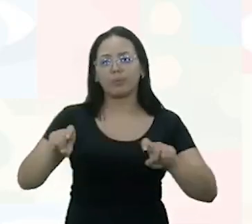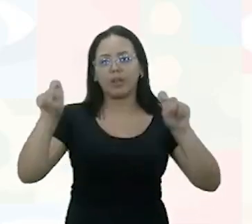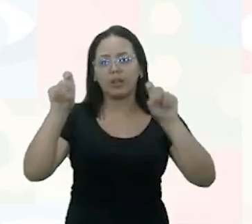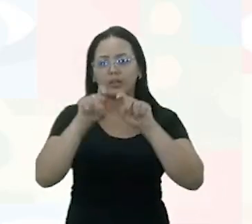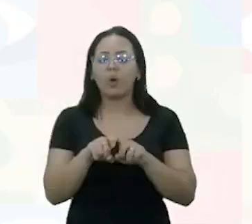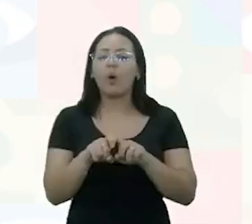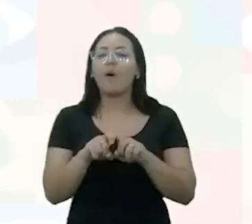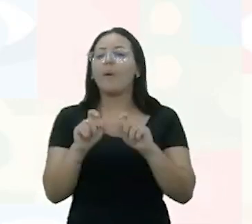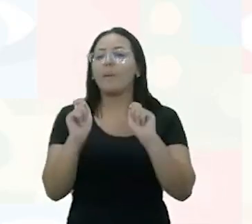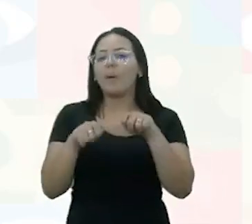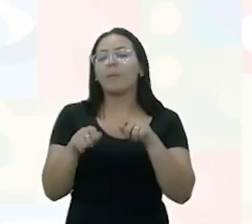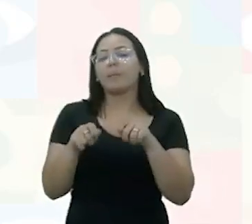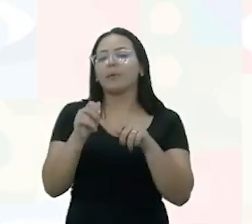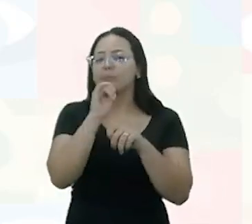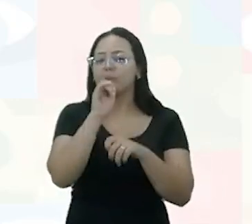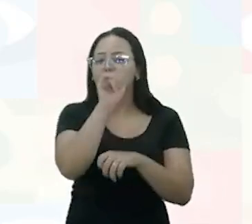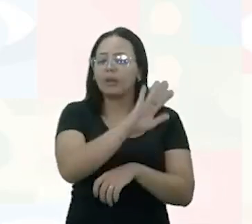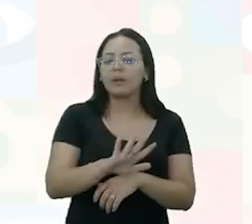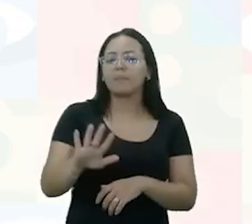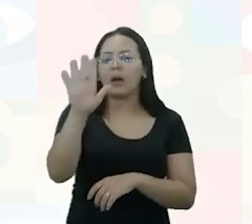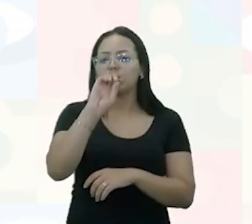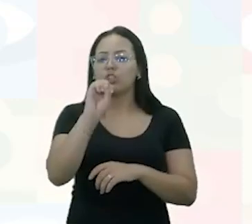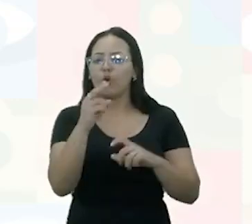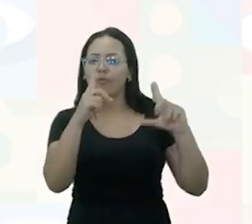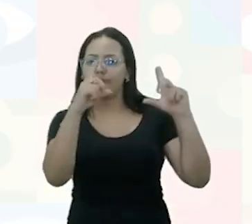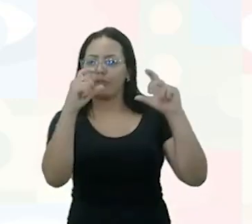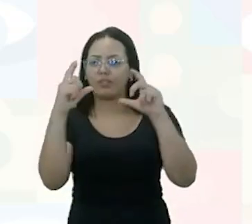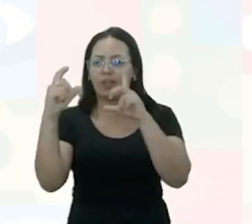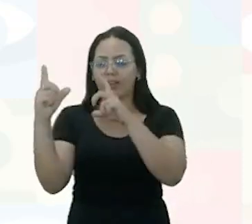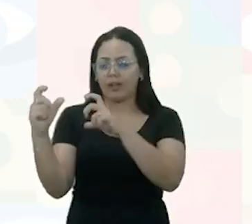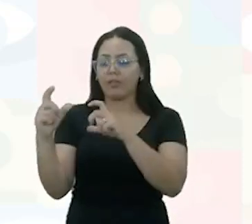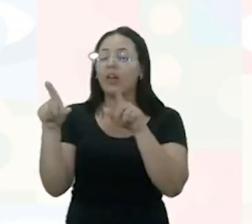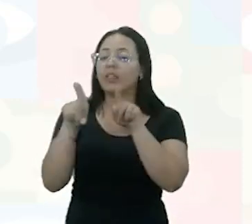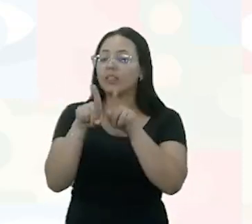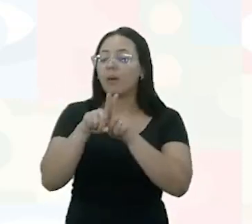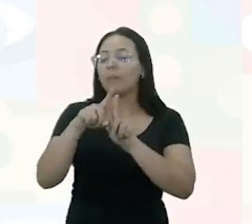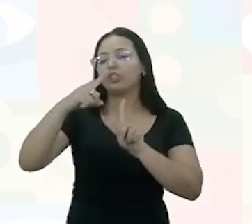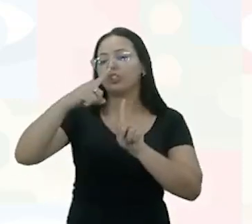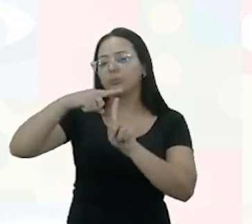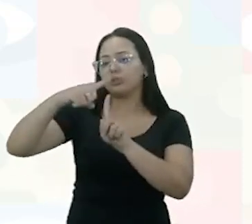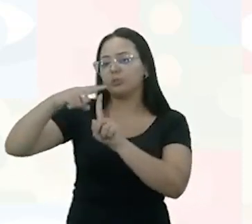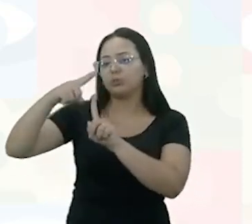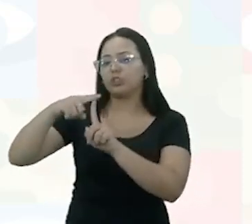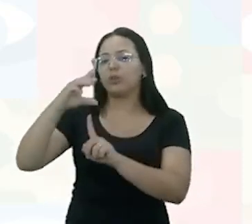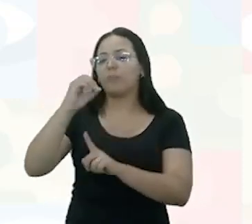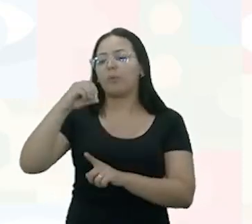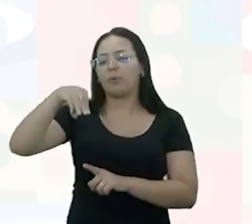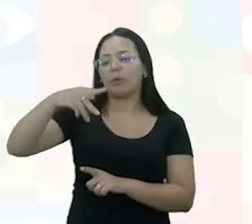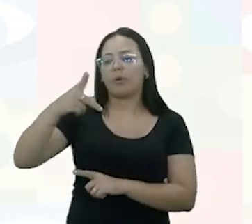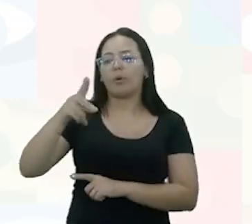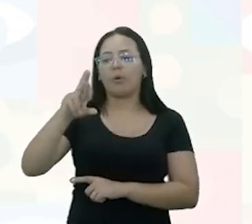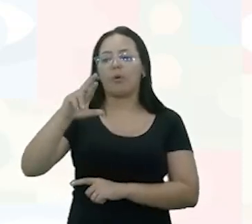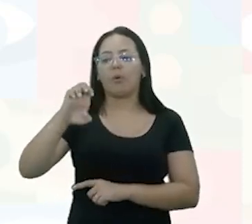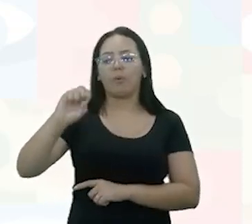para armazenar figura ou imagens fotográficas. E o tipo de compressão que ela tem é do tipo